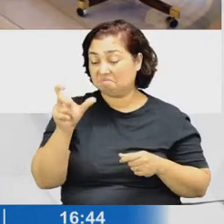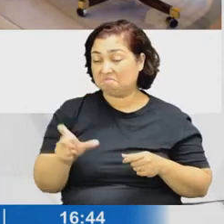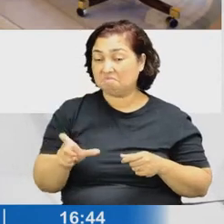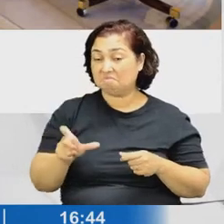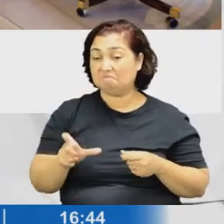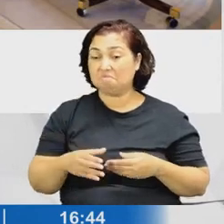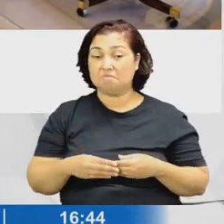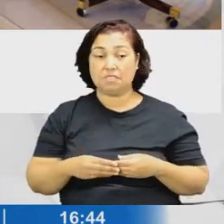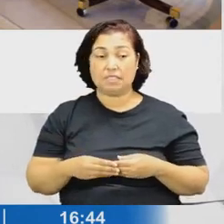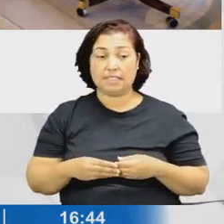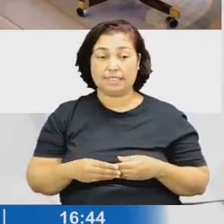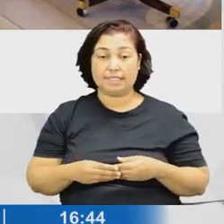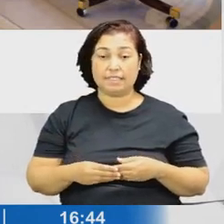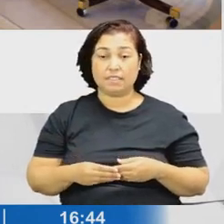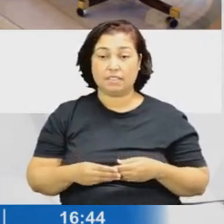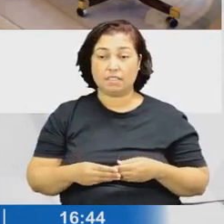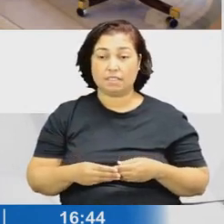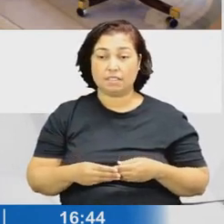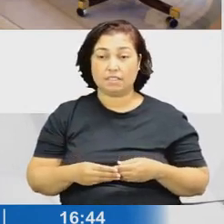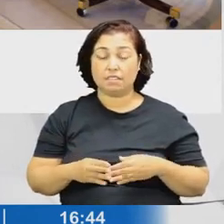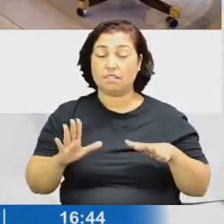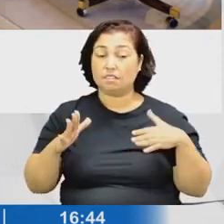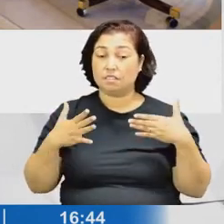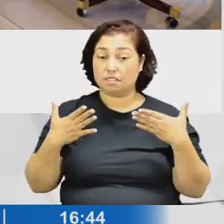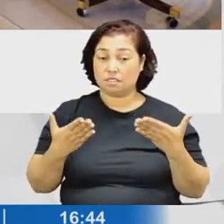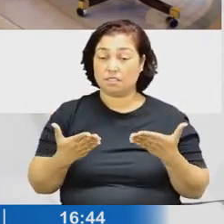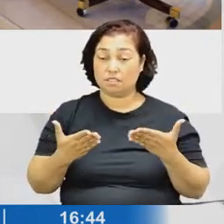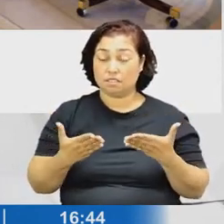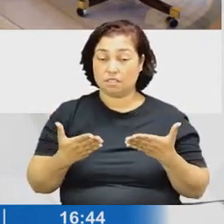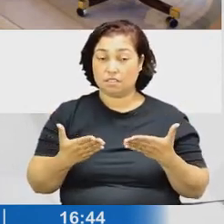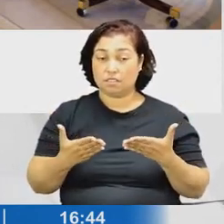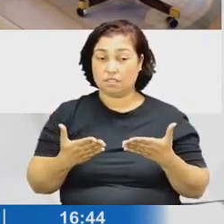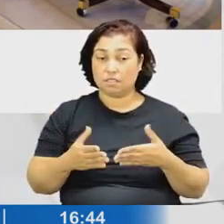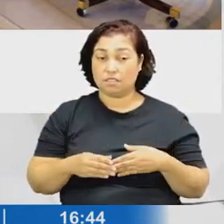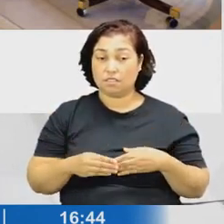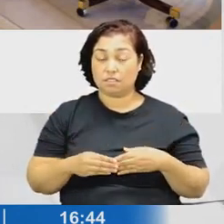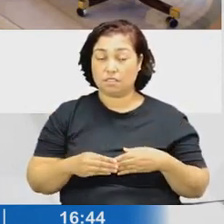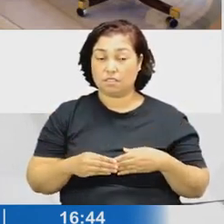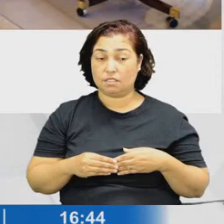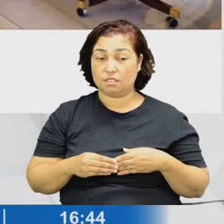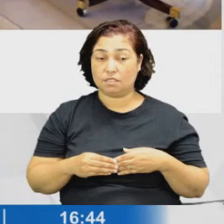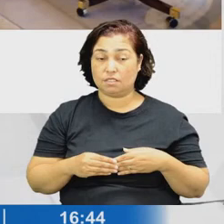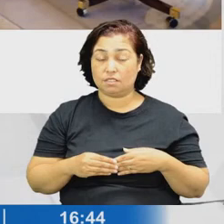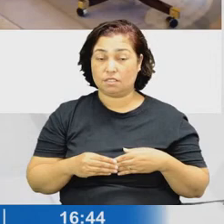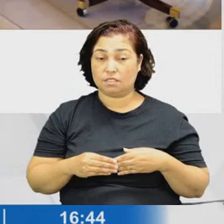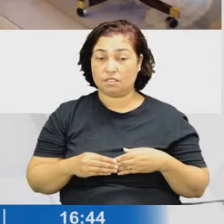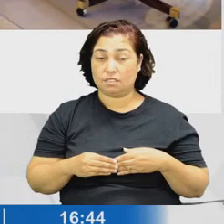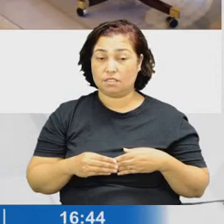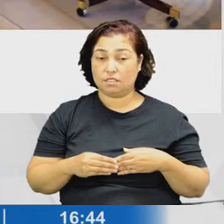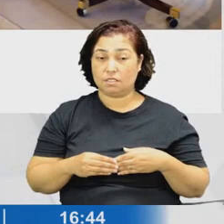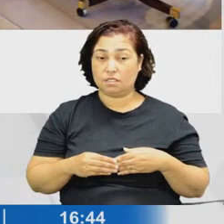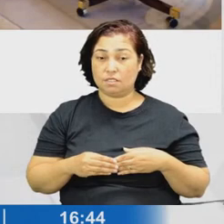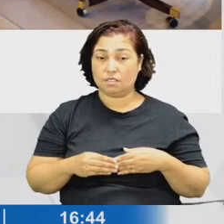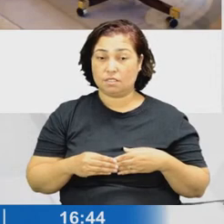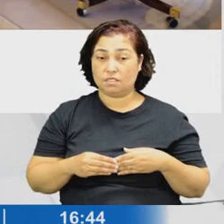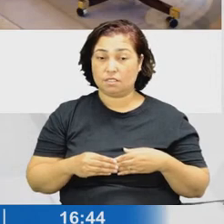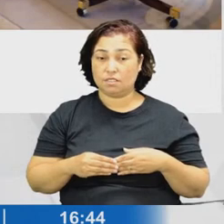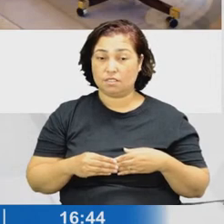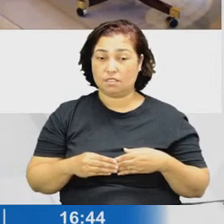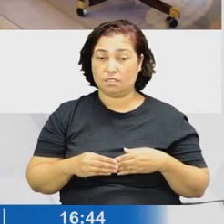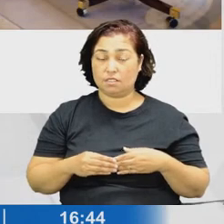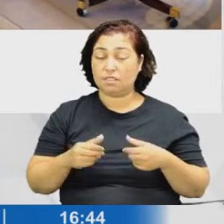pressão ia se voltar contra ele então ele foi para o lado de escrachar tudo exatamente